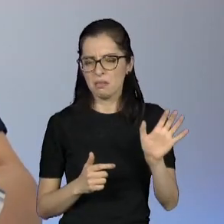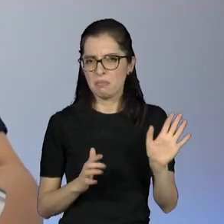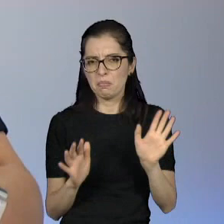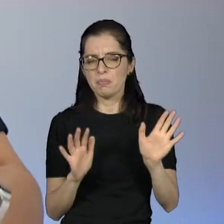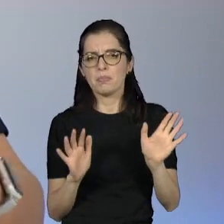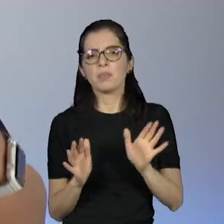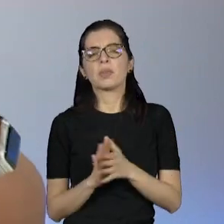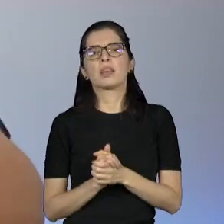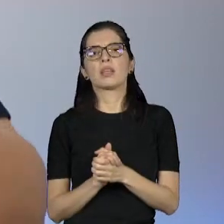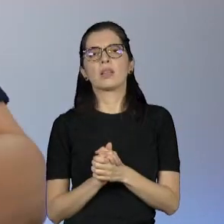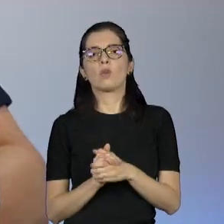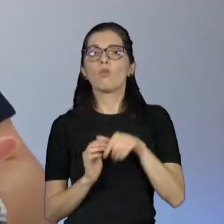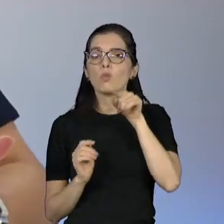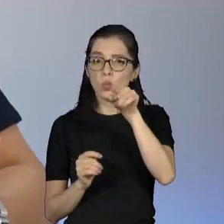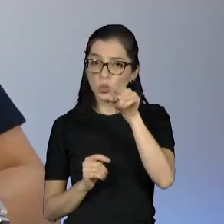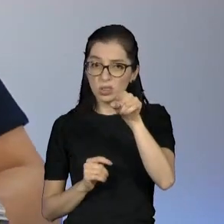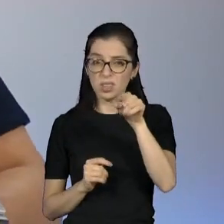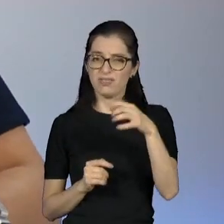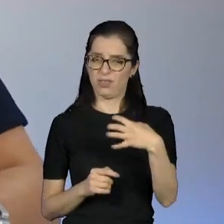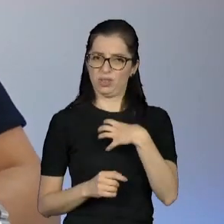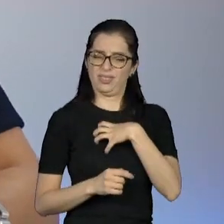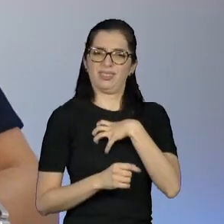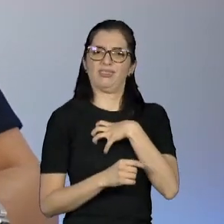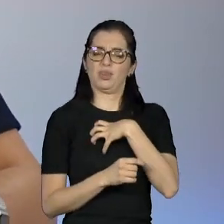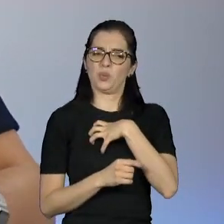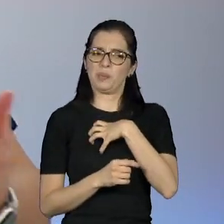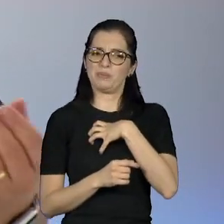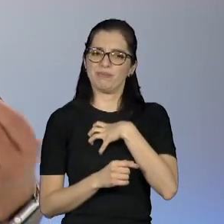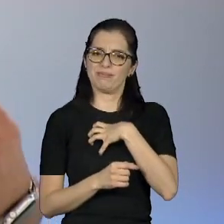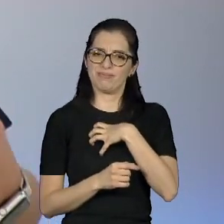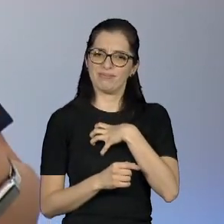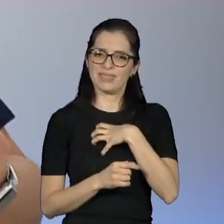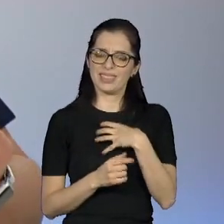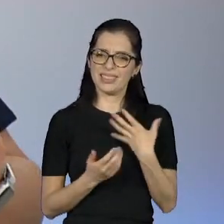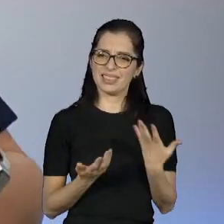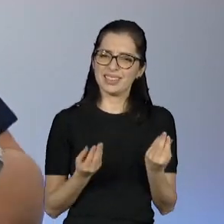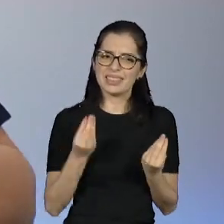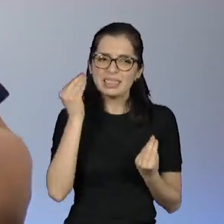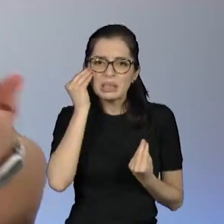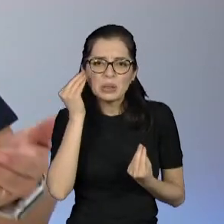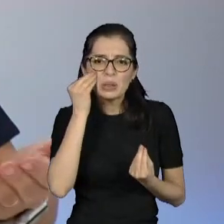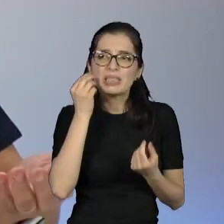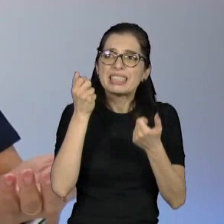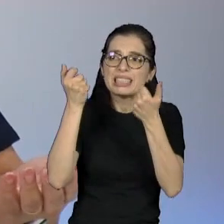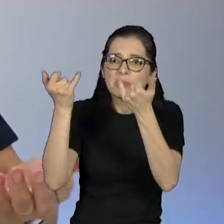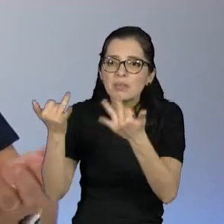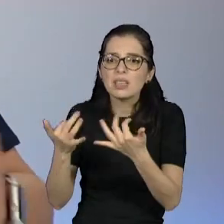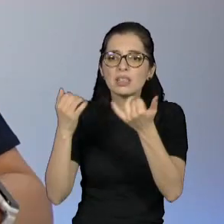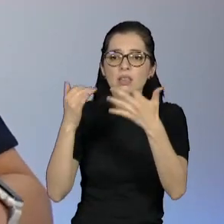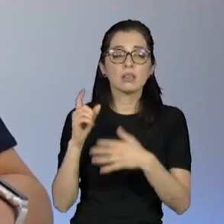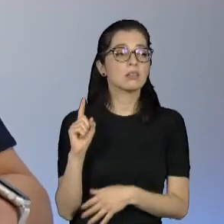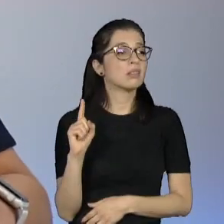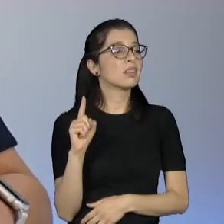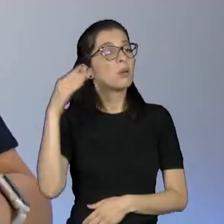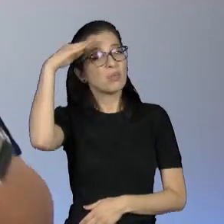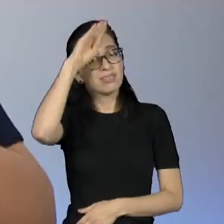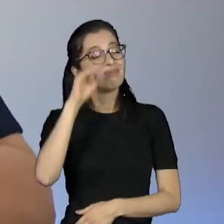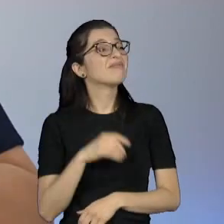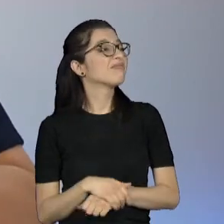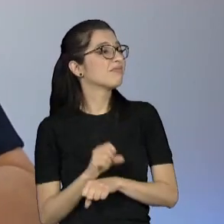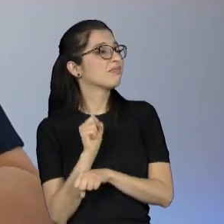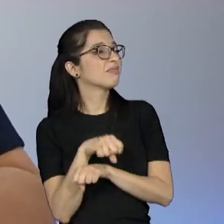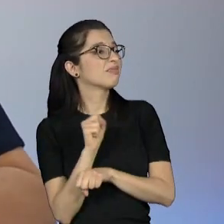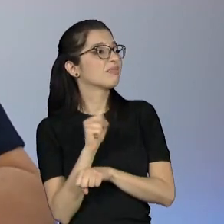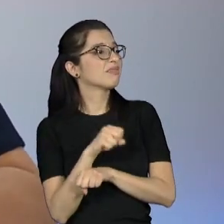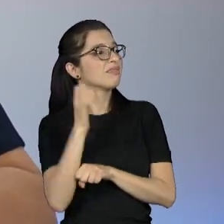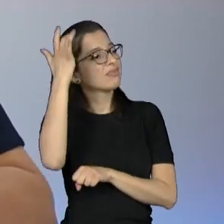Você sente que, ao tentar se deparar com uma pessoa como ele, né, que nem sequer se abriu a uma conversa, isso te